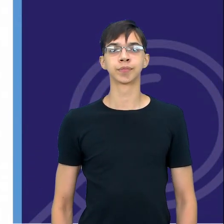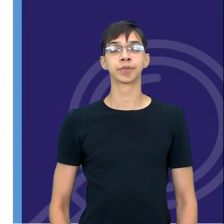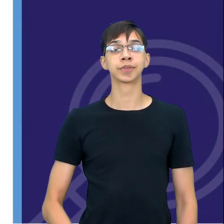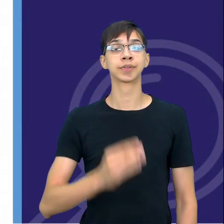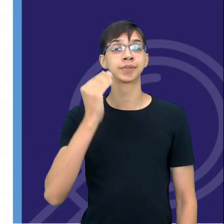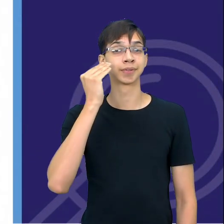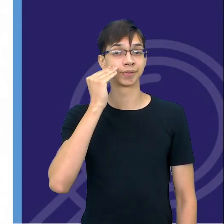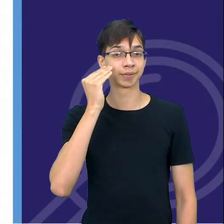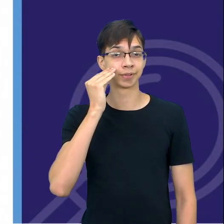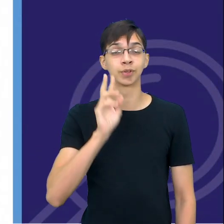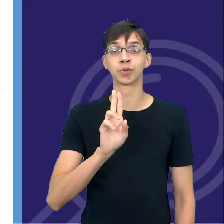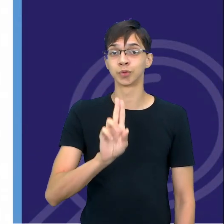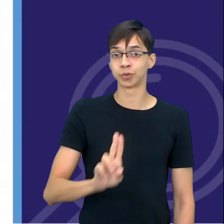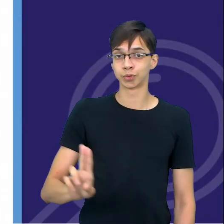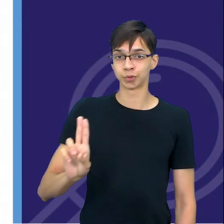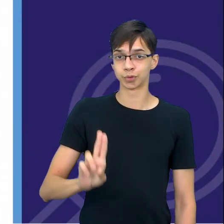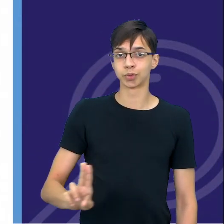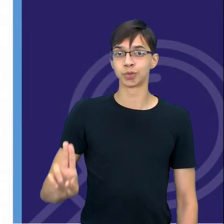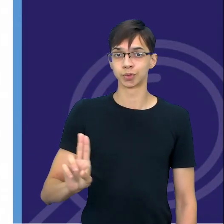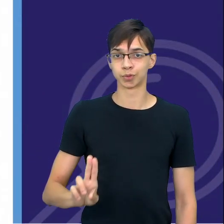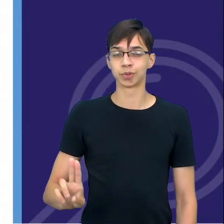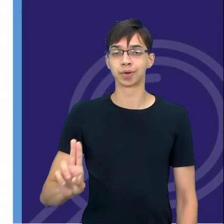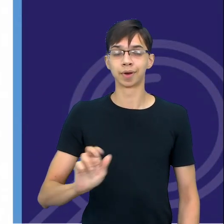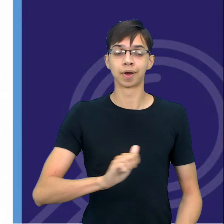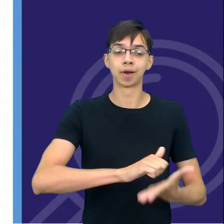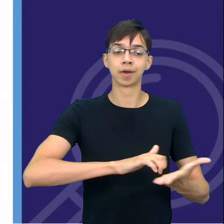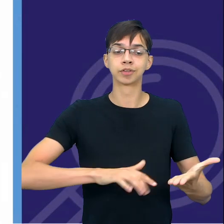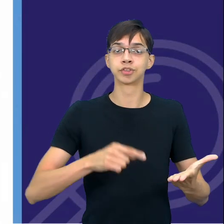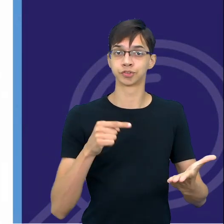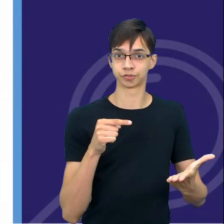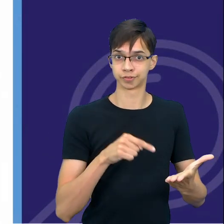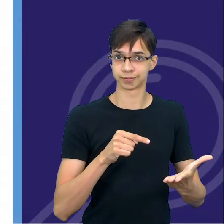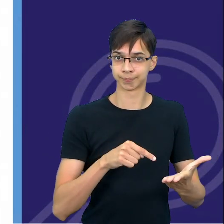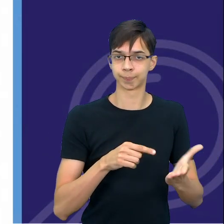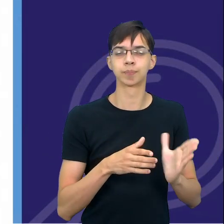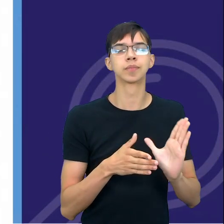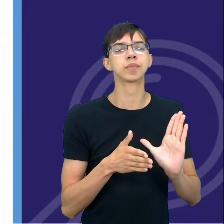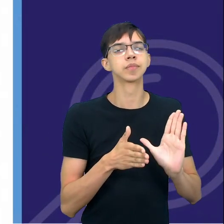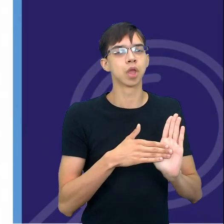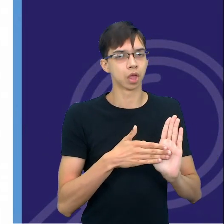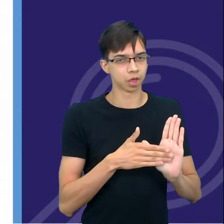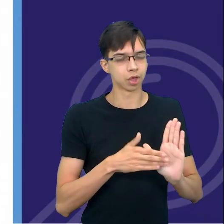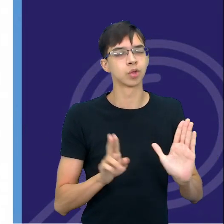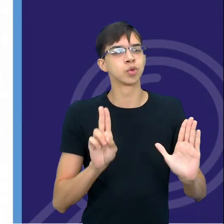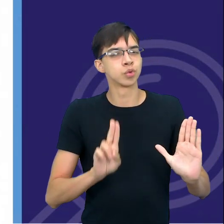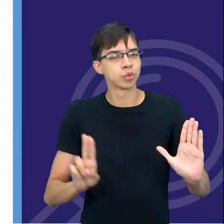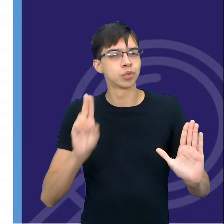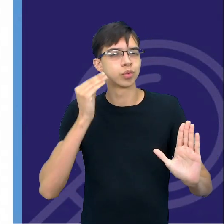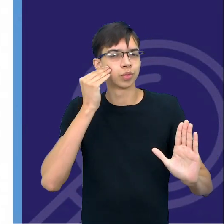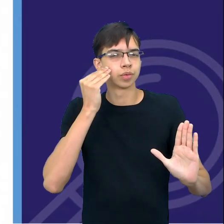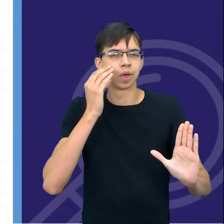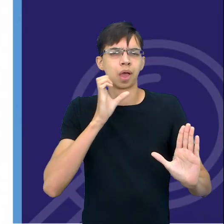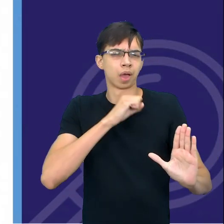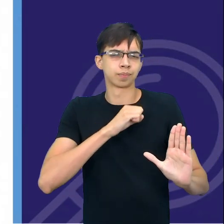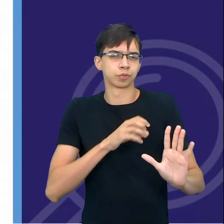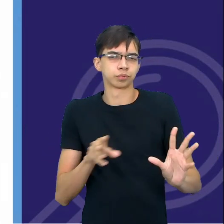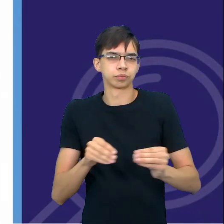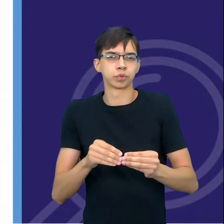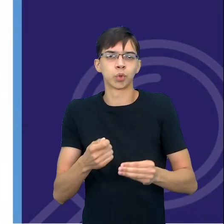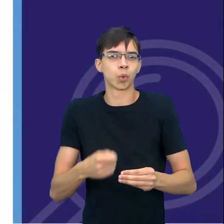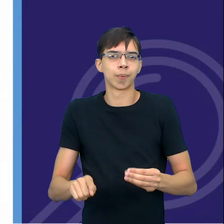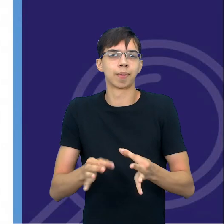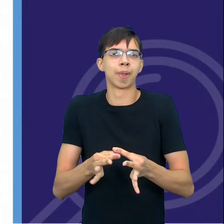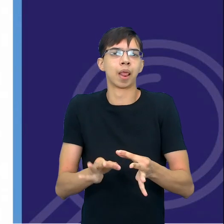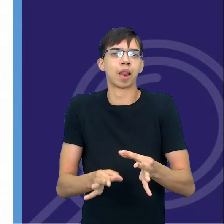de fato, utilizar essa atividade numa proposta um pouco mais rápida, para a gente não se alongar para